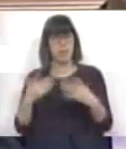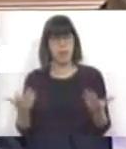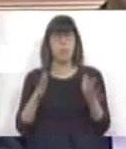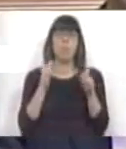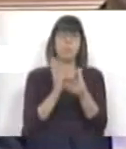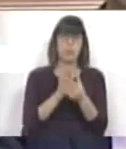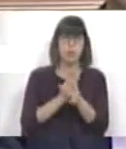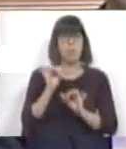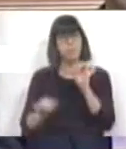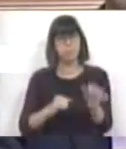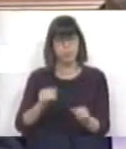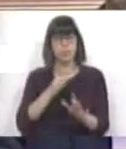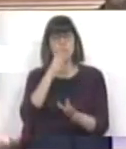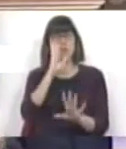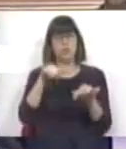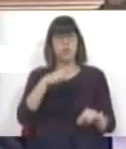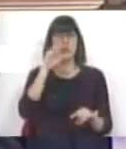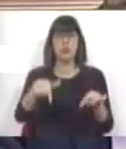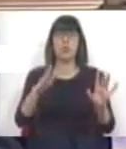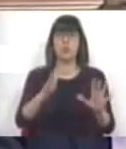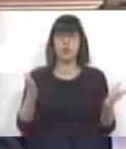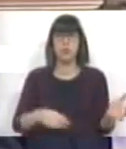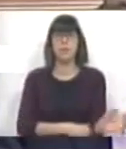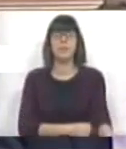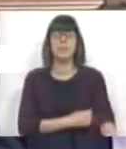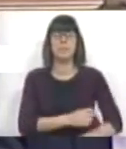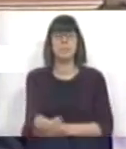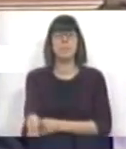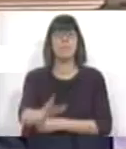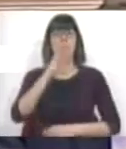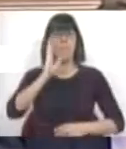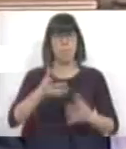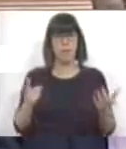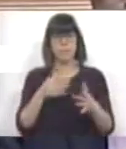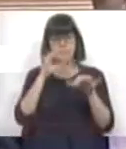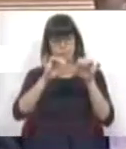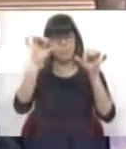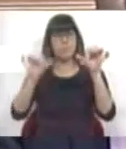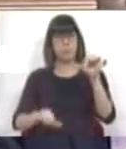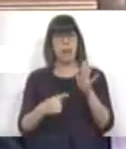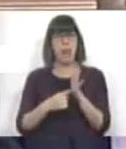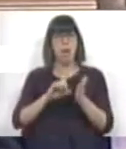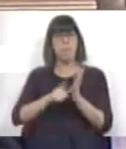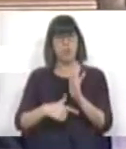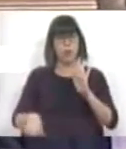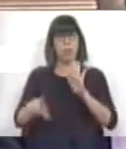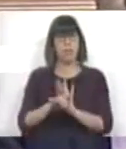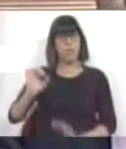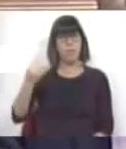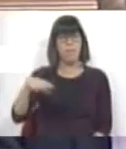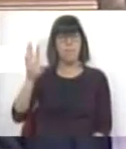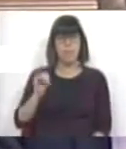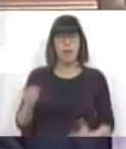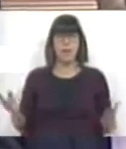e processuais já apontadas aqui hoje e também mencionadas na exposição de motivos do projeto de lei do